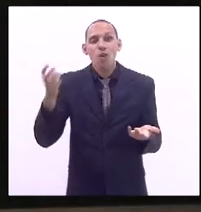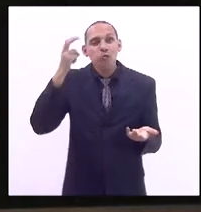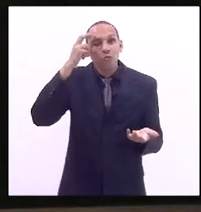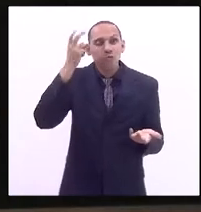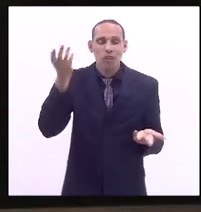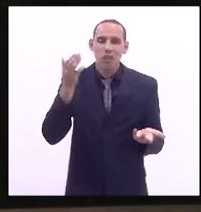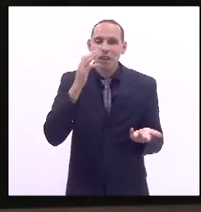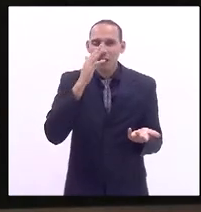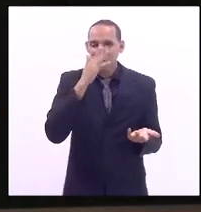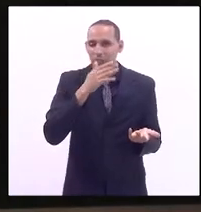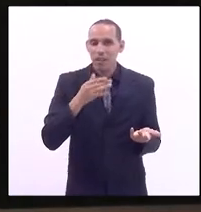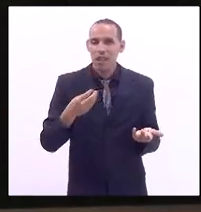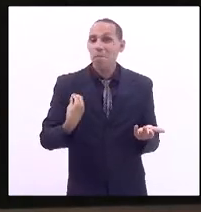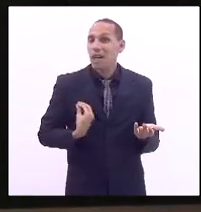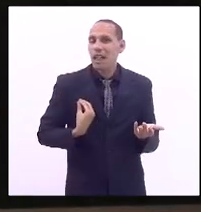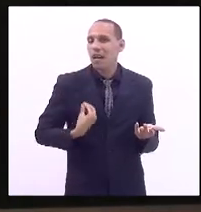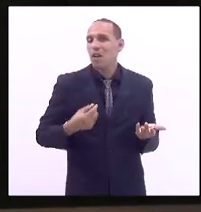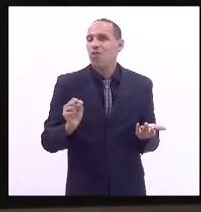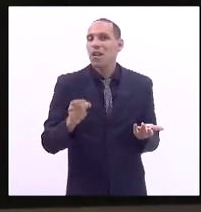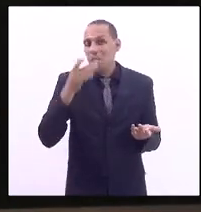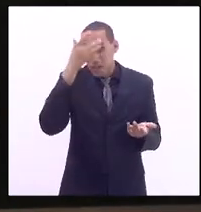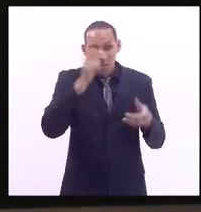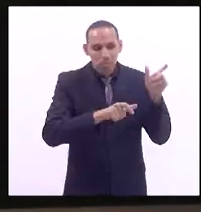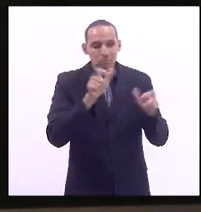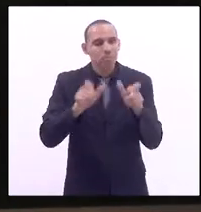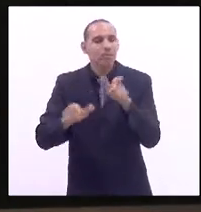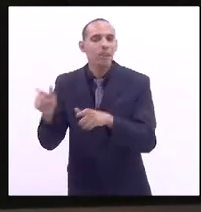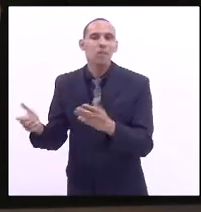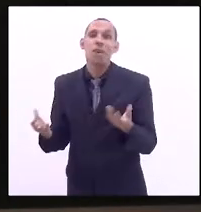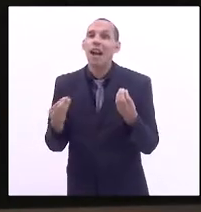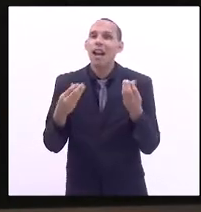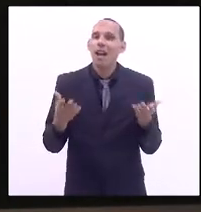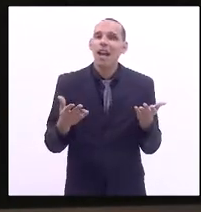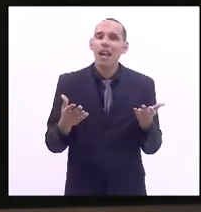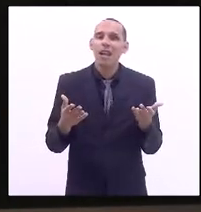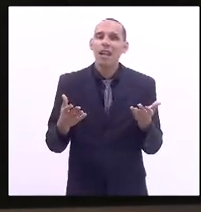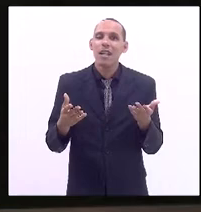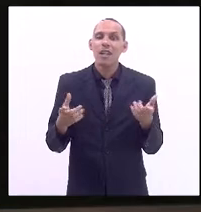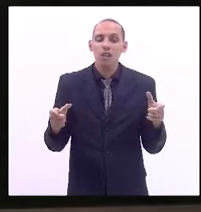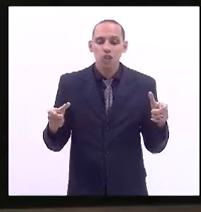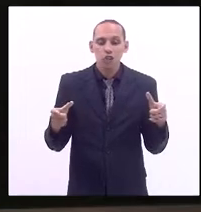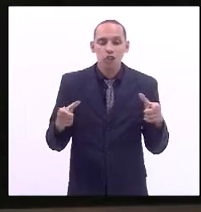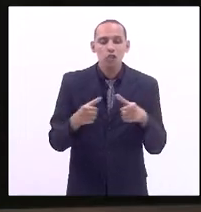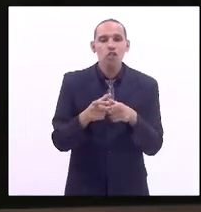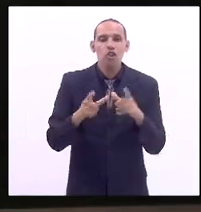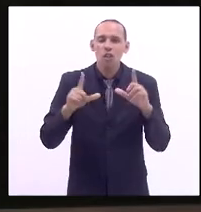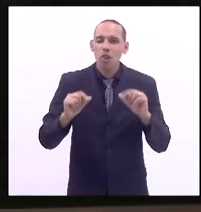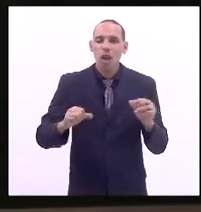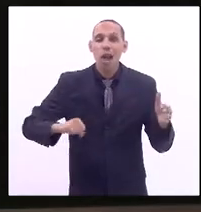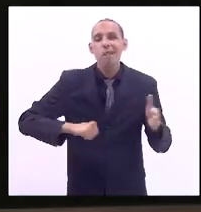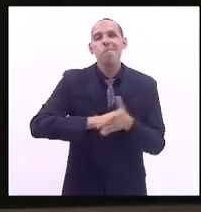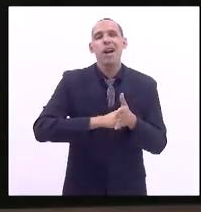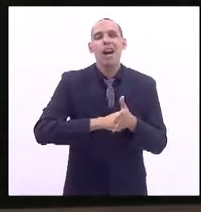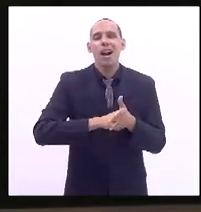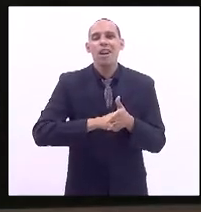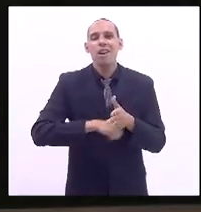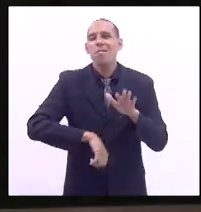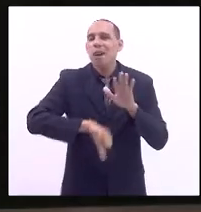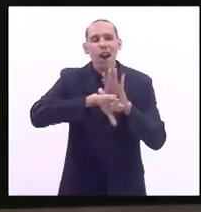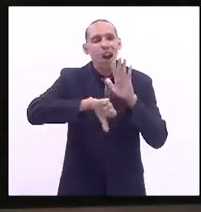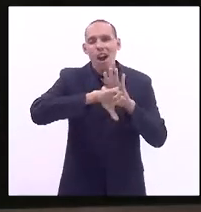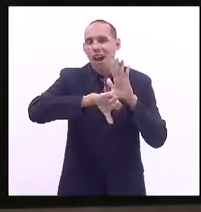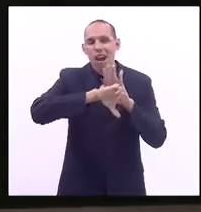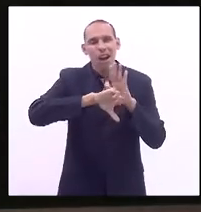cultura a presença de pessoas para diminuir o impacto né da criminalidade